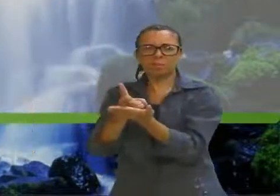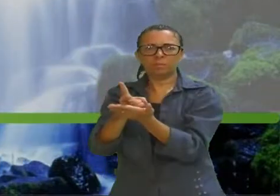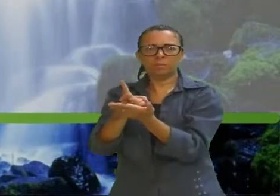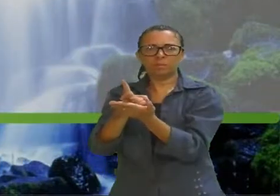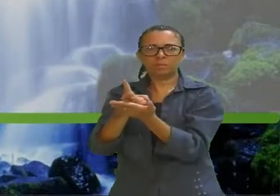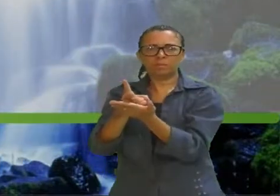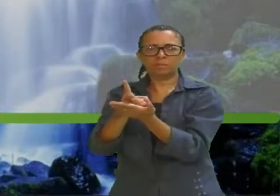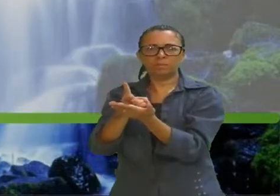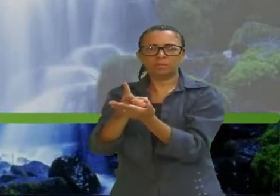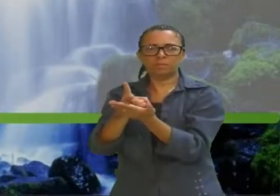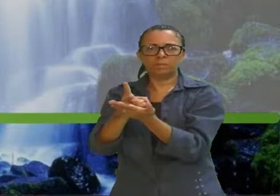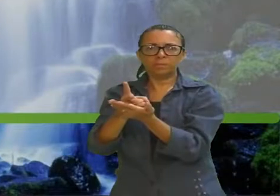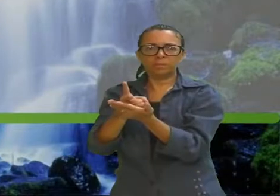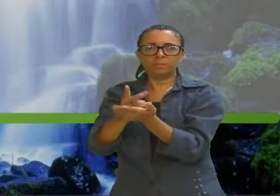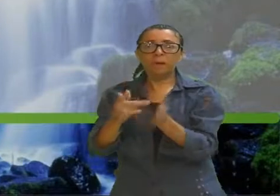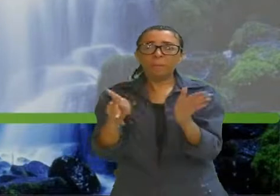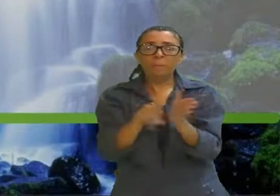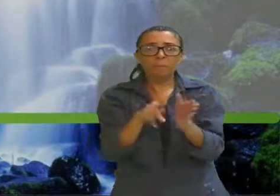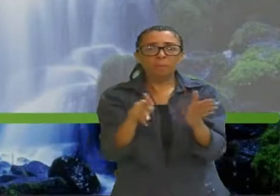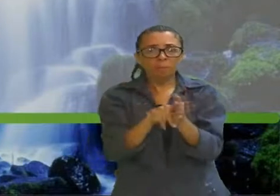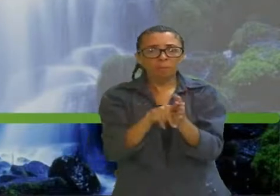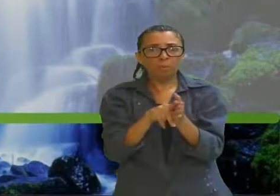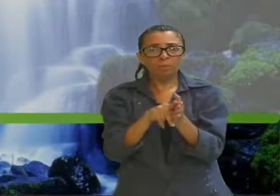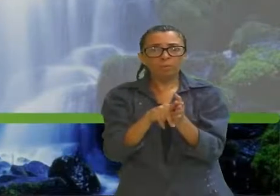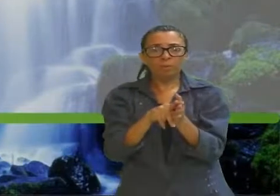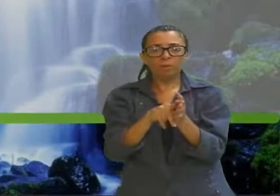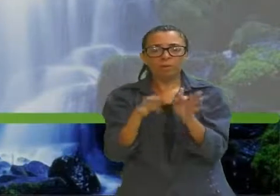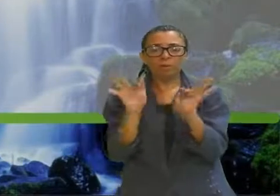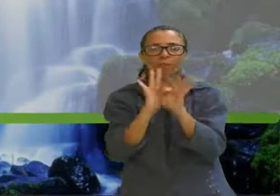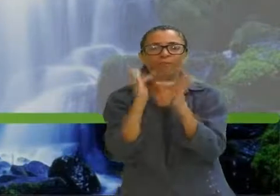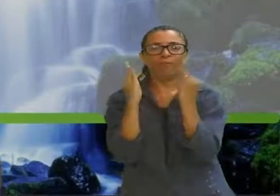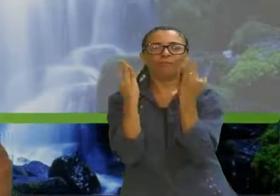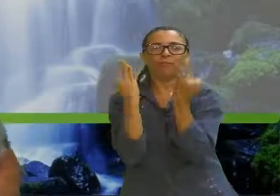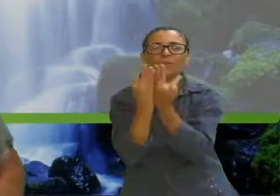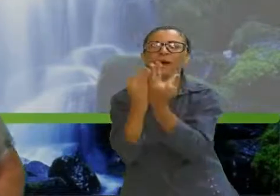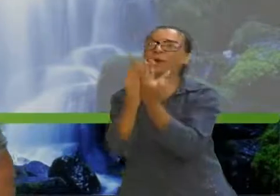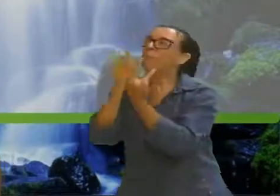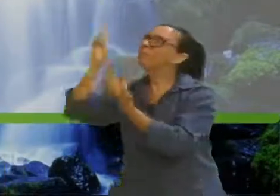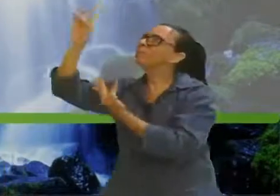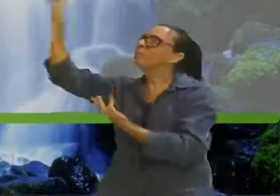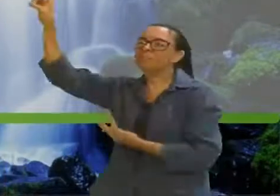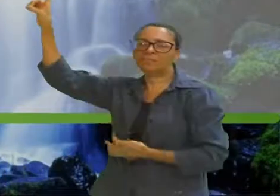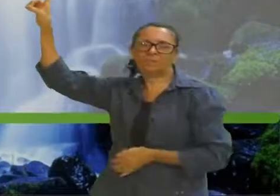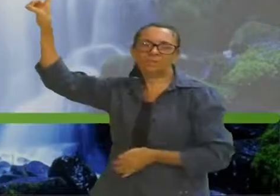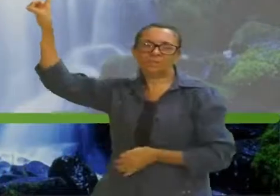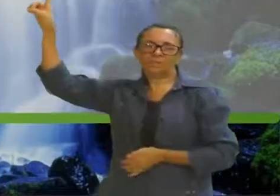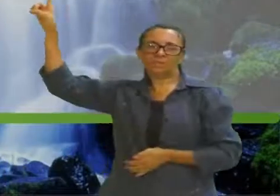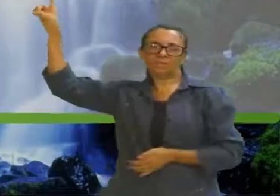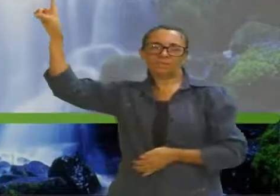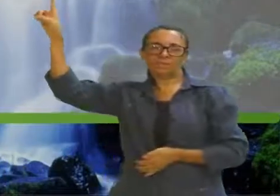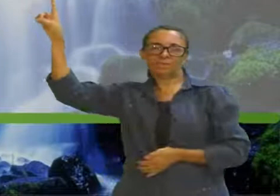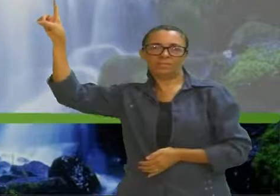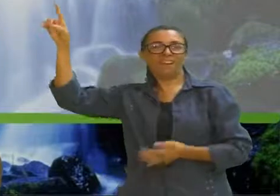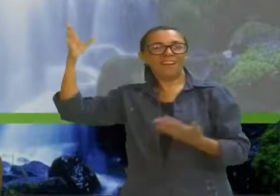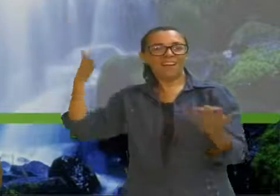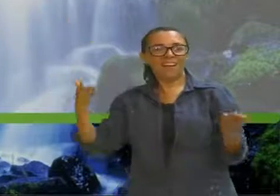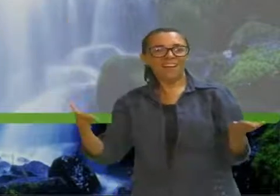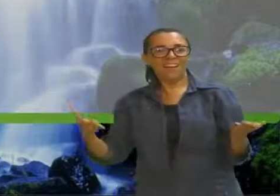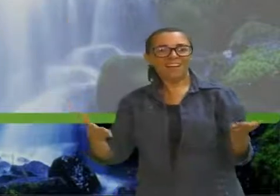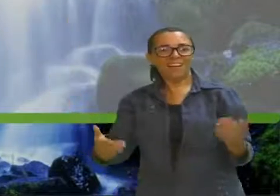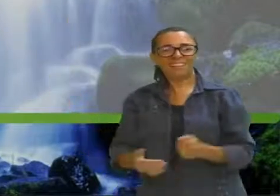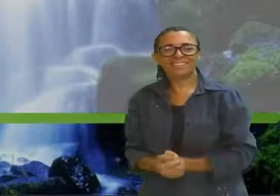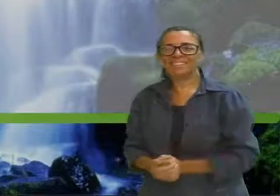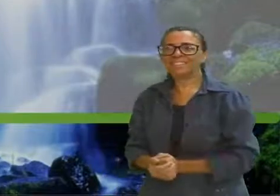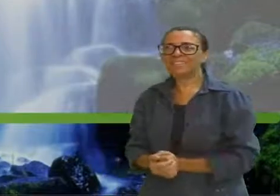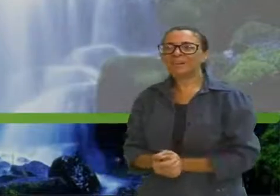etc. Ok? Não estou dizendo que a gente não tem que amar o nosso familiar, pelo amor de Deus, amados.